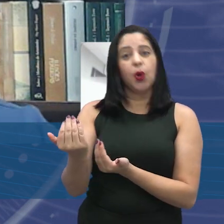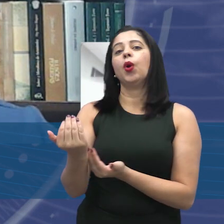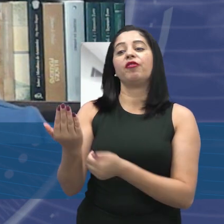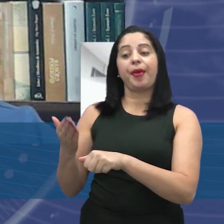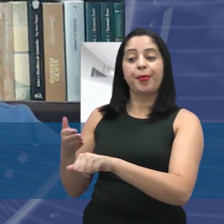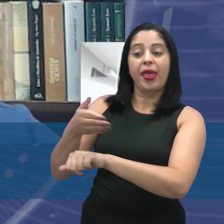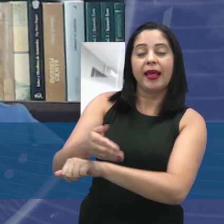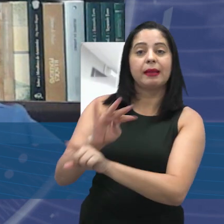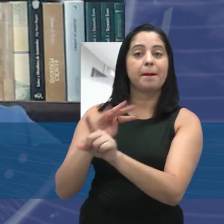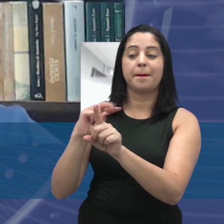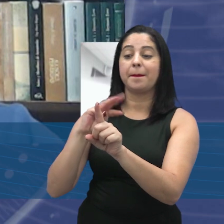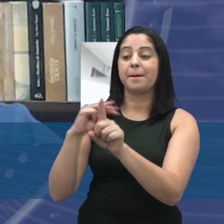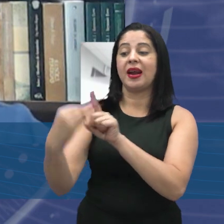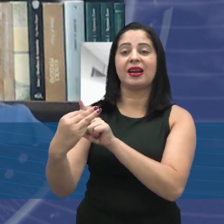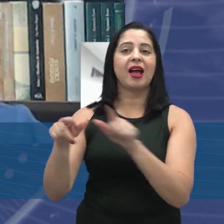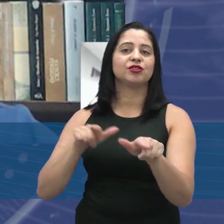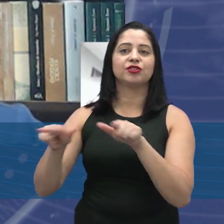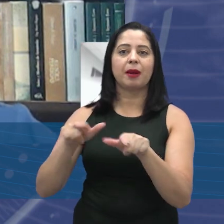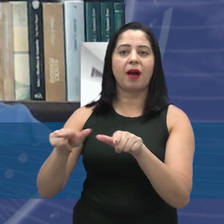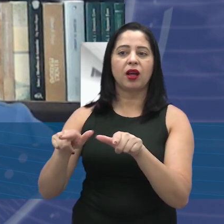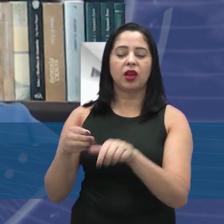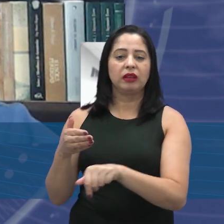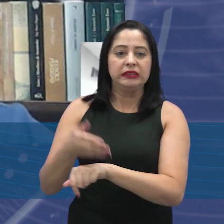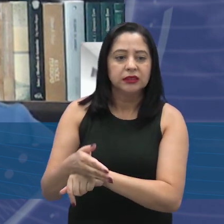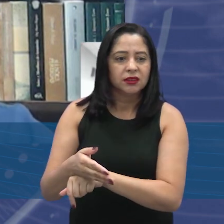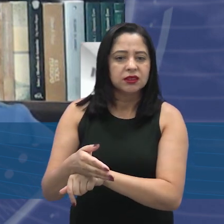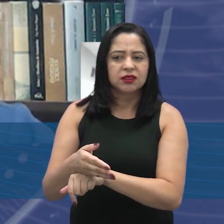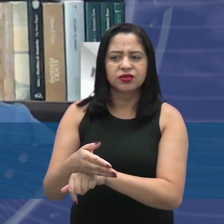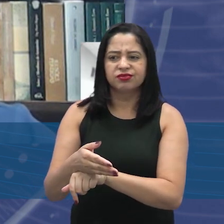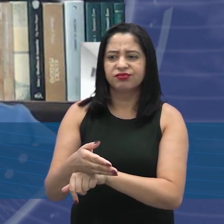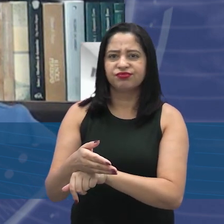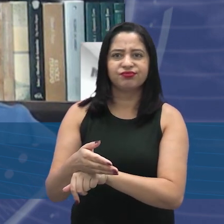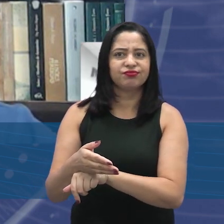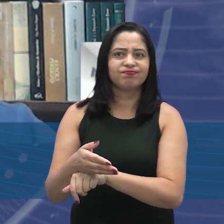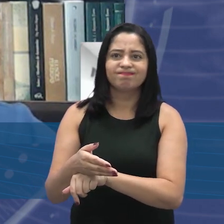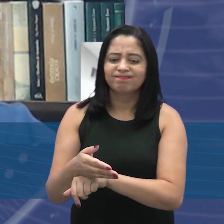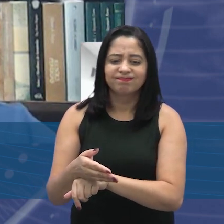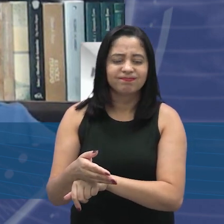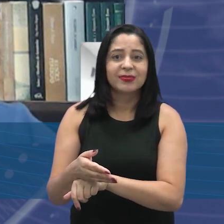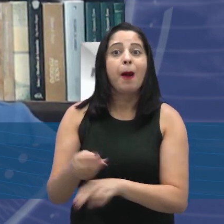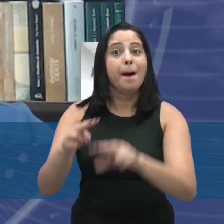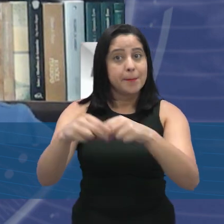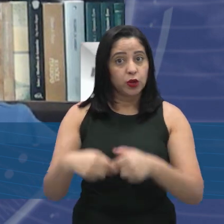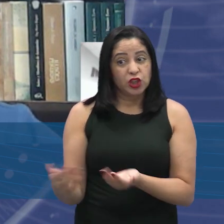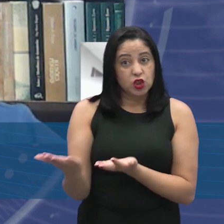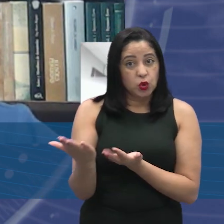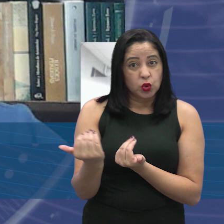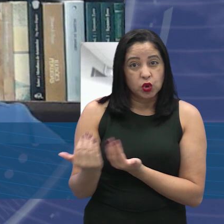vai para o mercado de trabalho, ele se frustra. Por isso mesmo que nós temos hoje